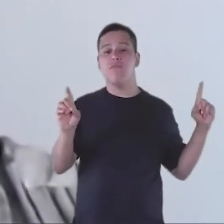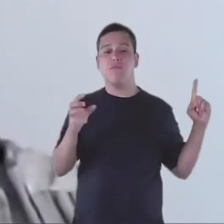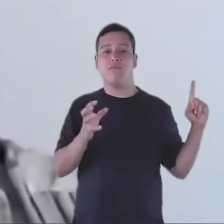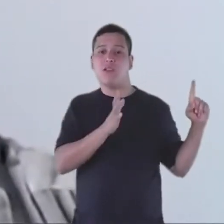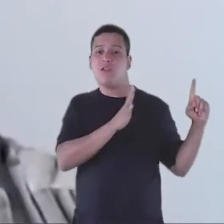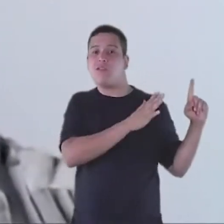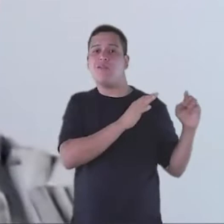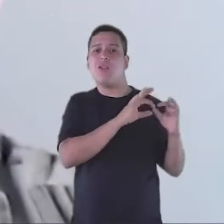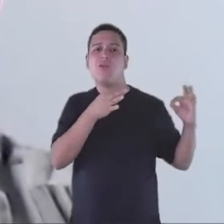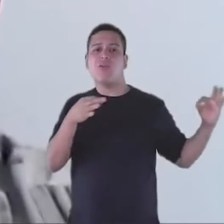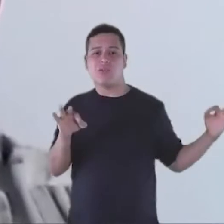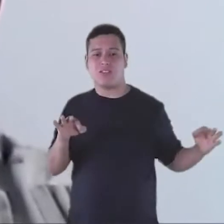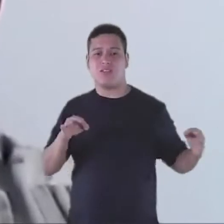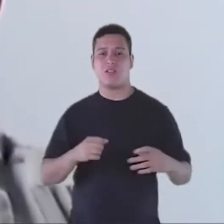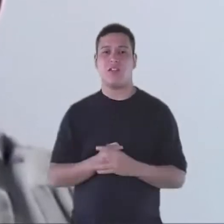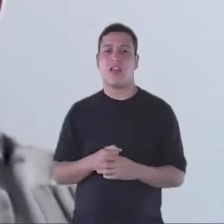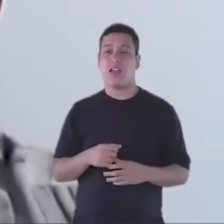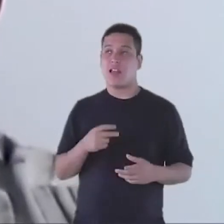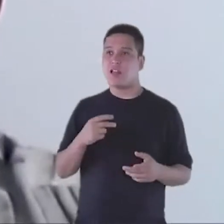indefectível, sem erro.